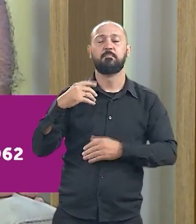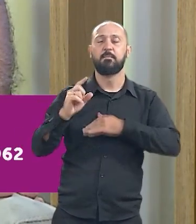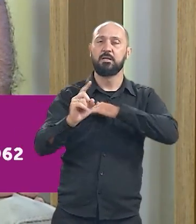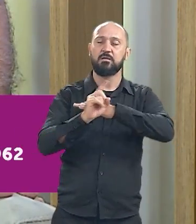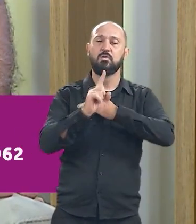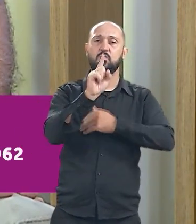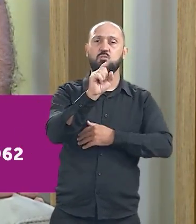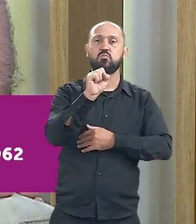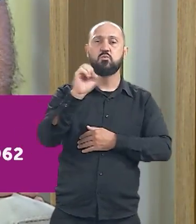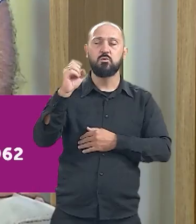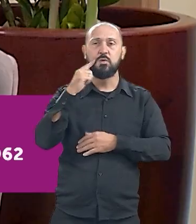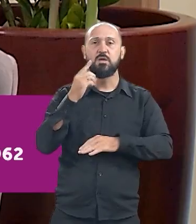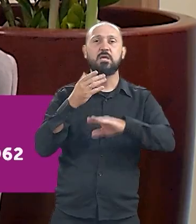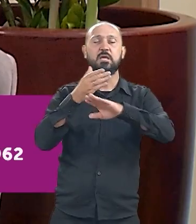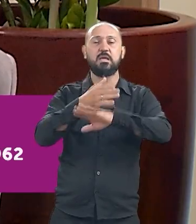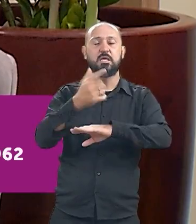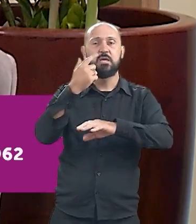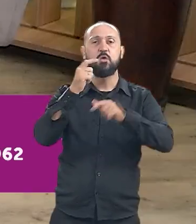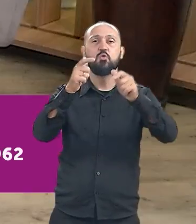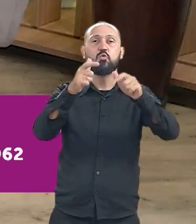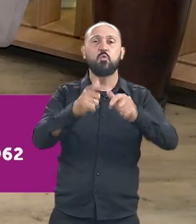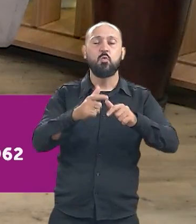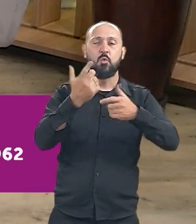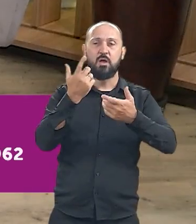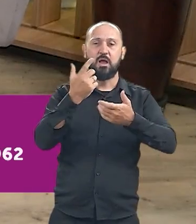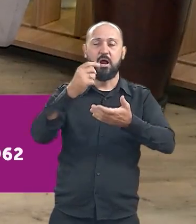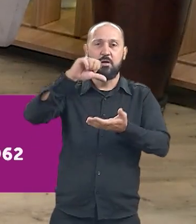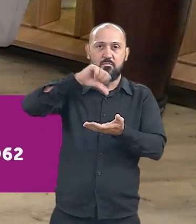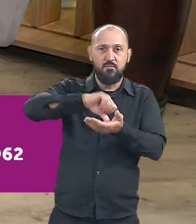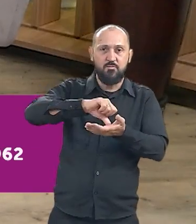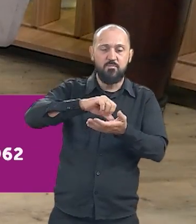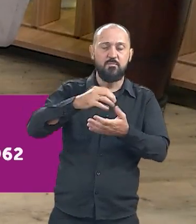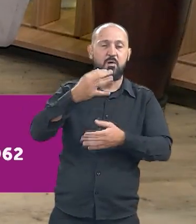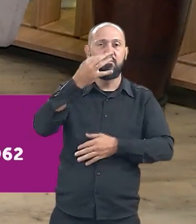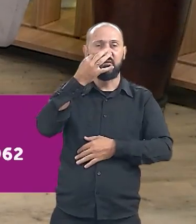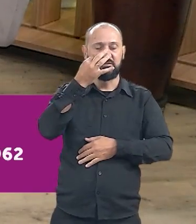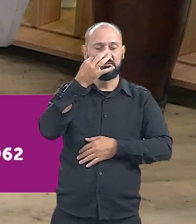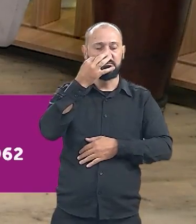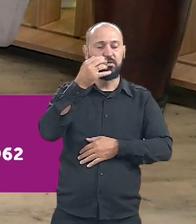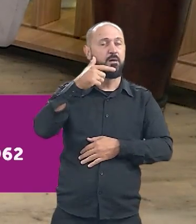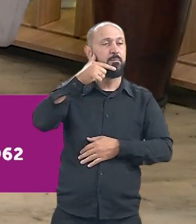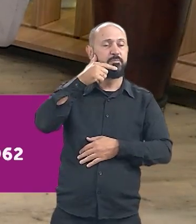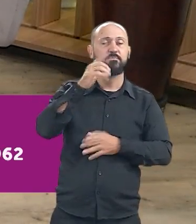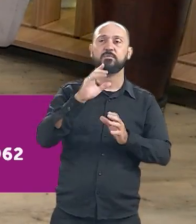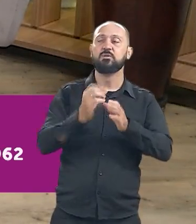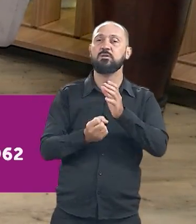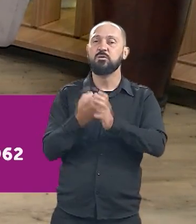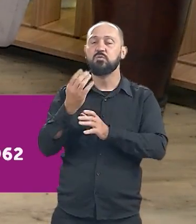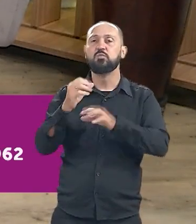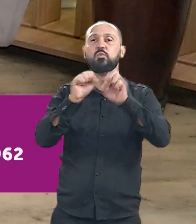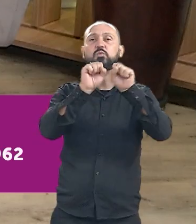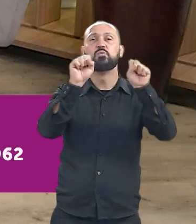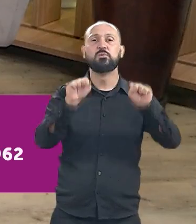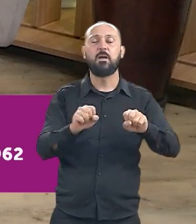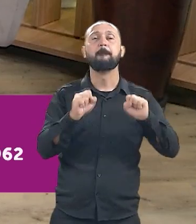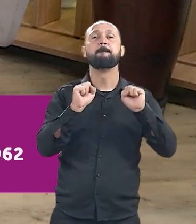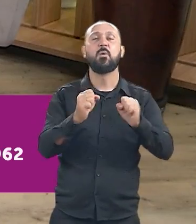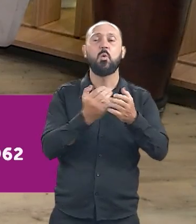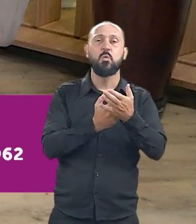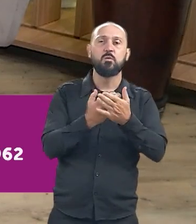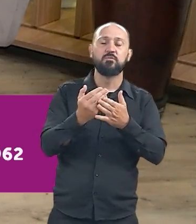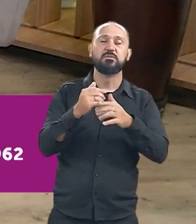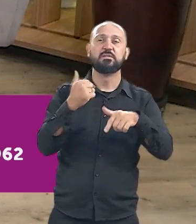físico. É isso que eu estou falando. Com a pandemia, nós criamos um sistema que ele passou a fazer esse plantão com todos